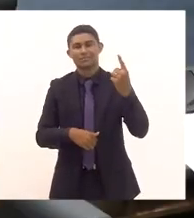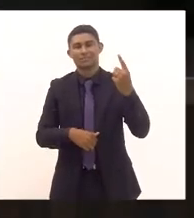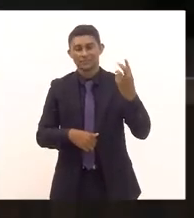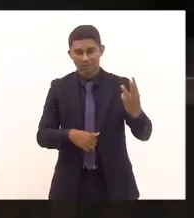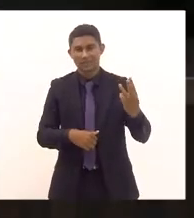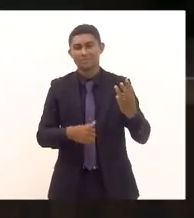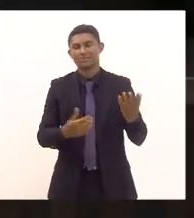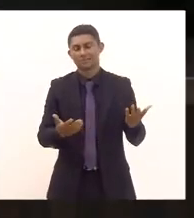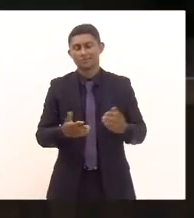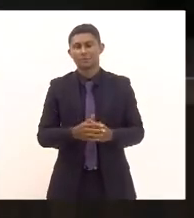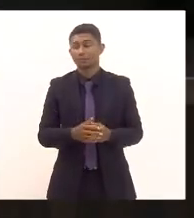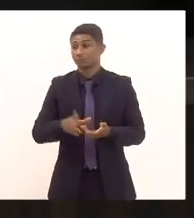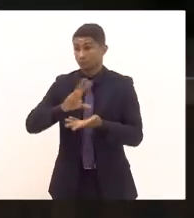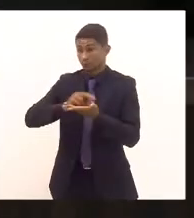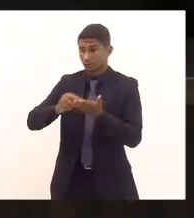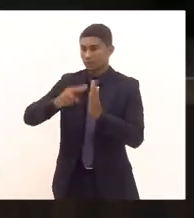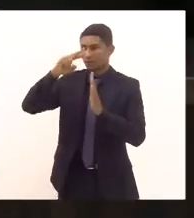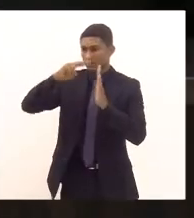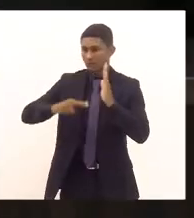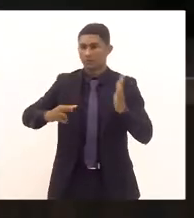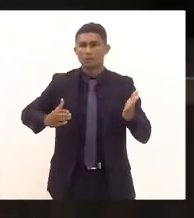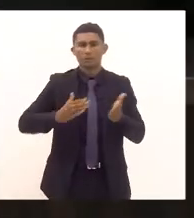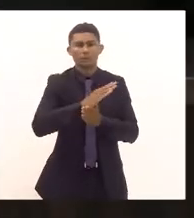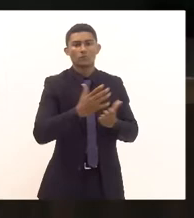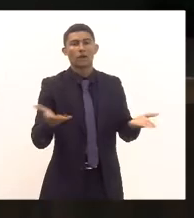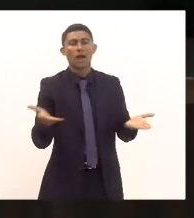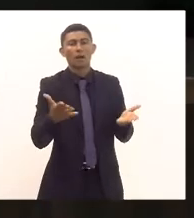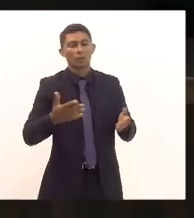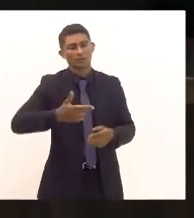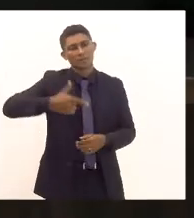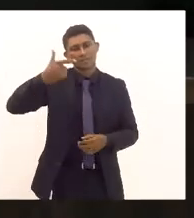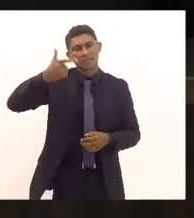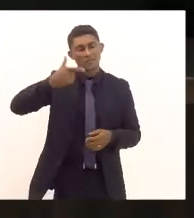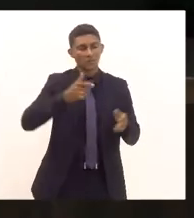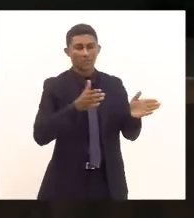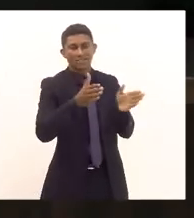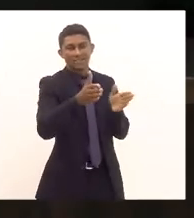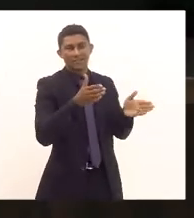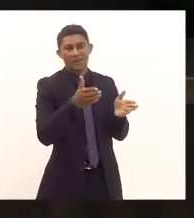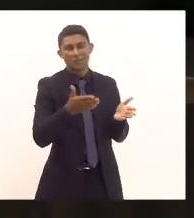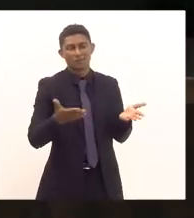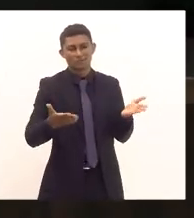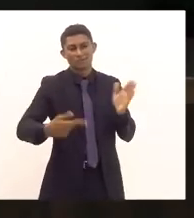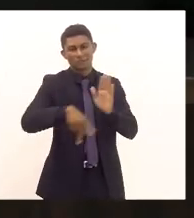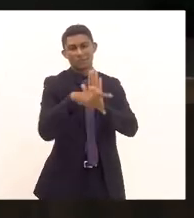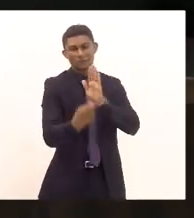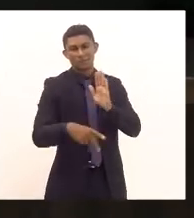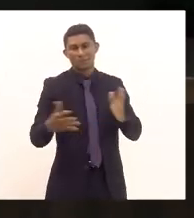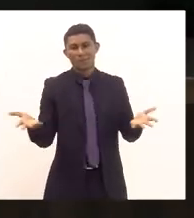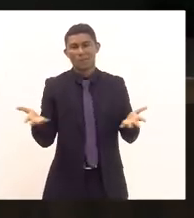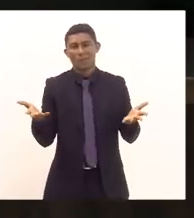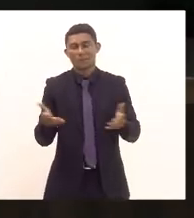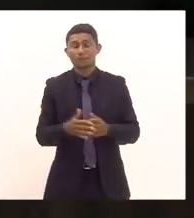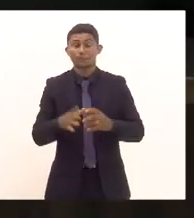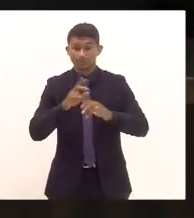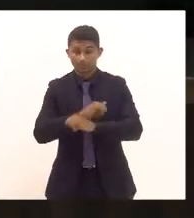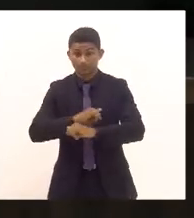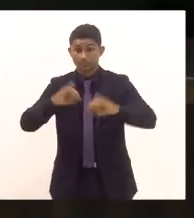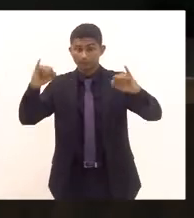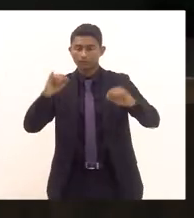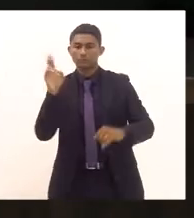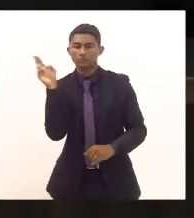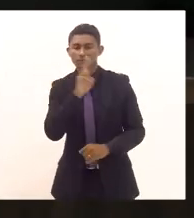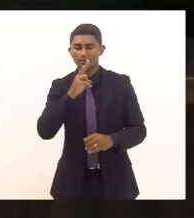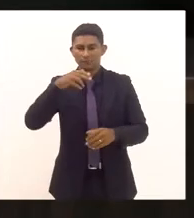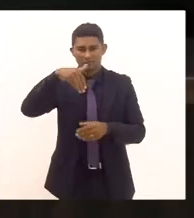a lida e aprovada a ata passa-se a ordem da segunda sessão extraordinária do dia anuncio em regime de